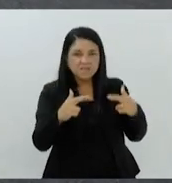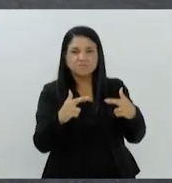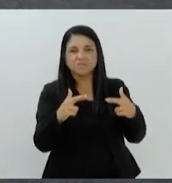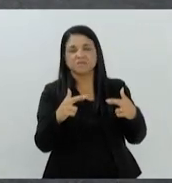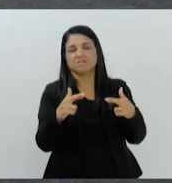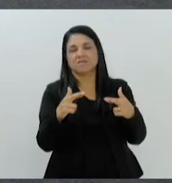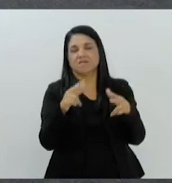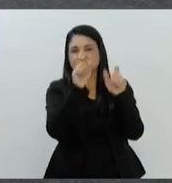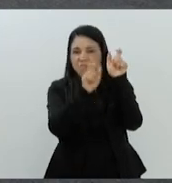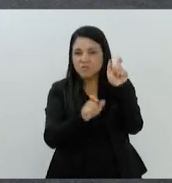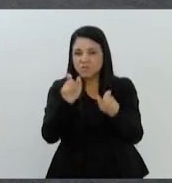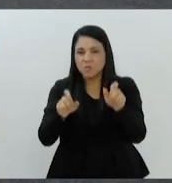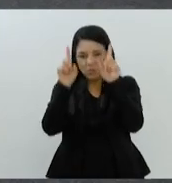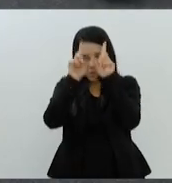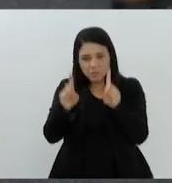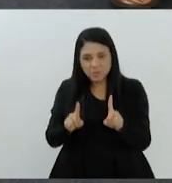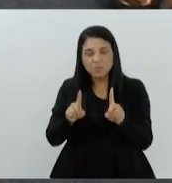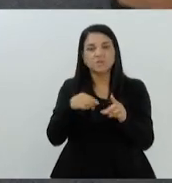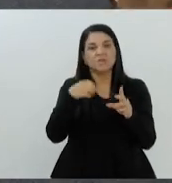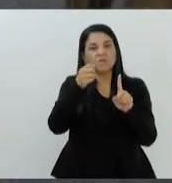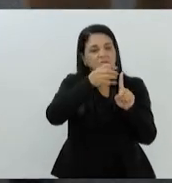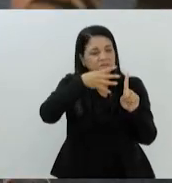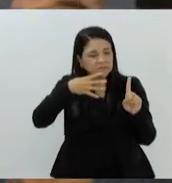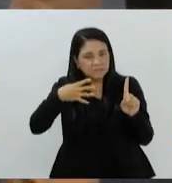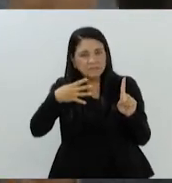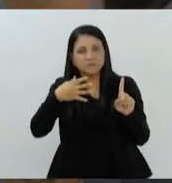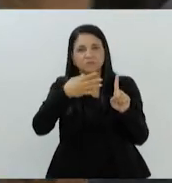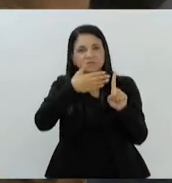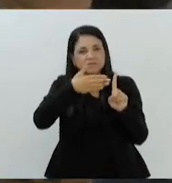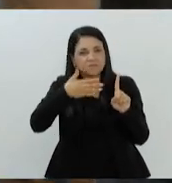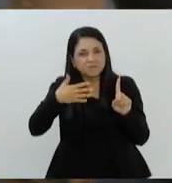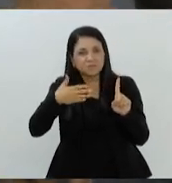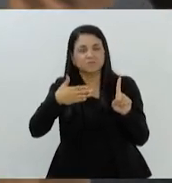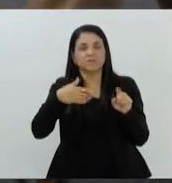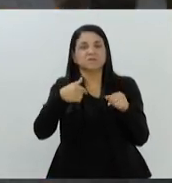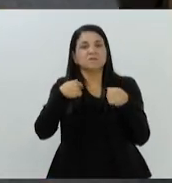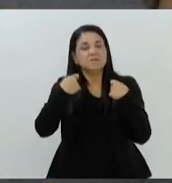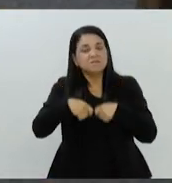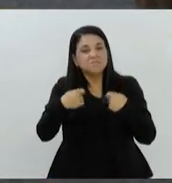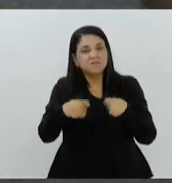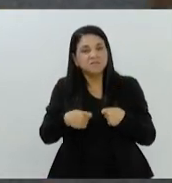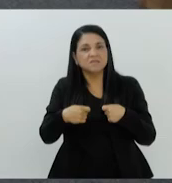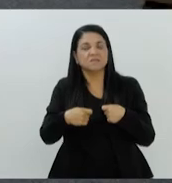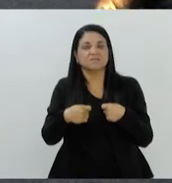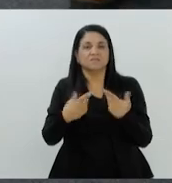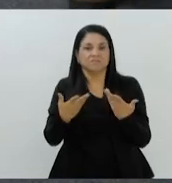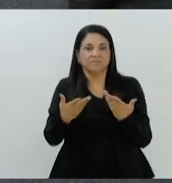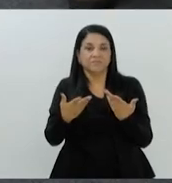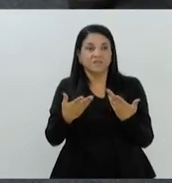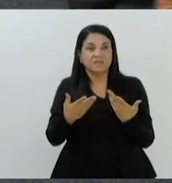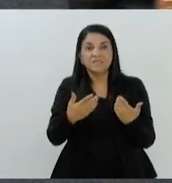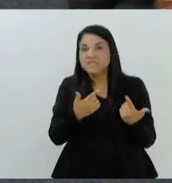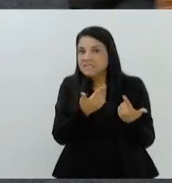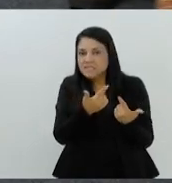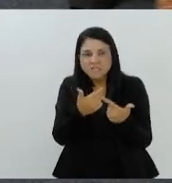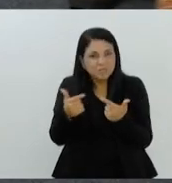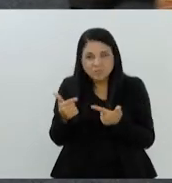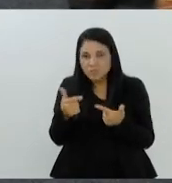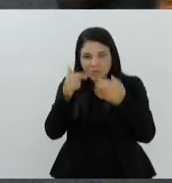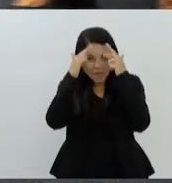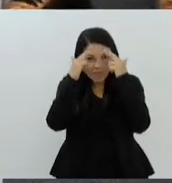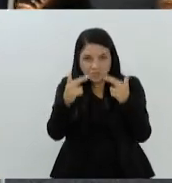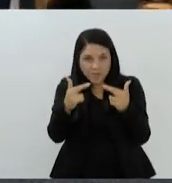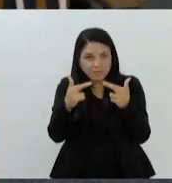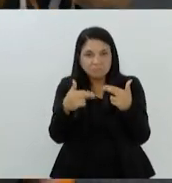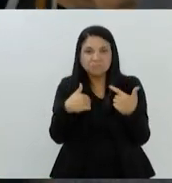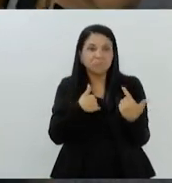que têm síndromes, que têm alguma deficiência, e que acabam não respeitando também as mulheres, acabam não